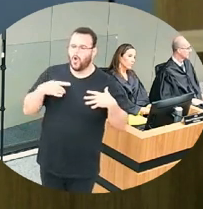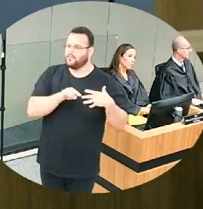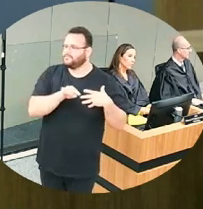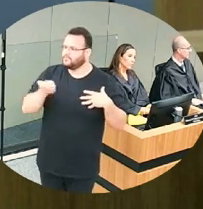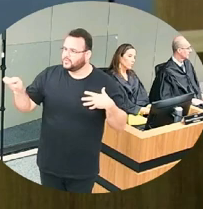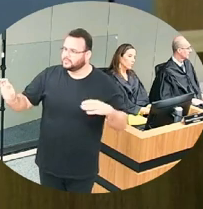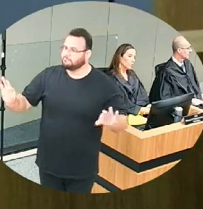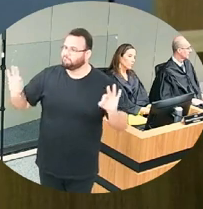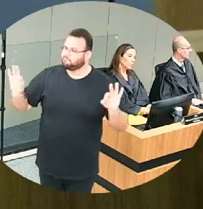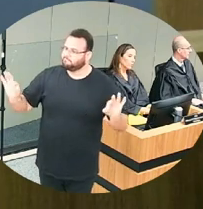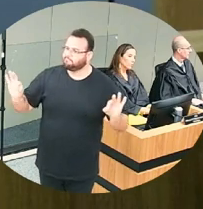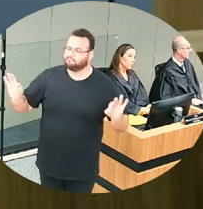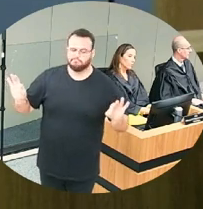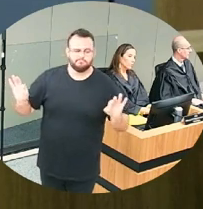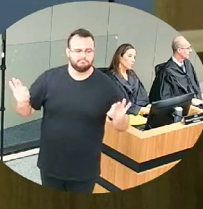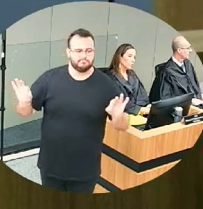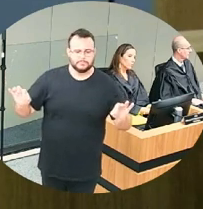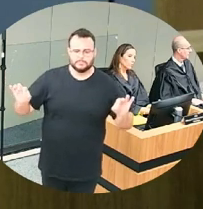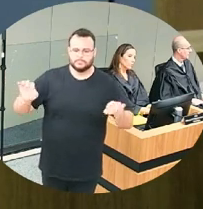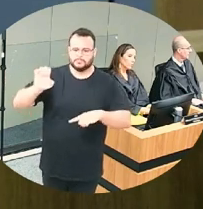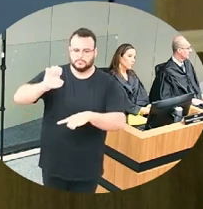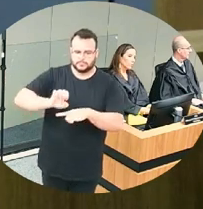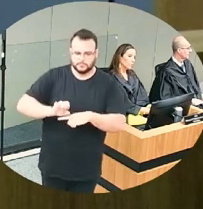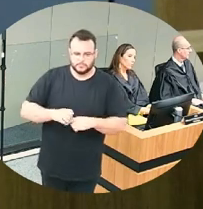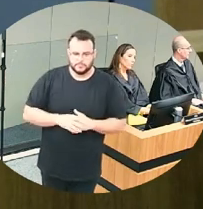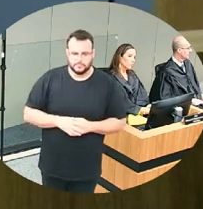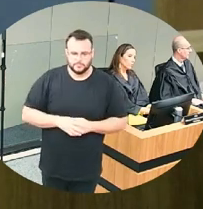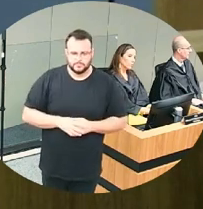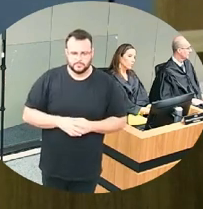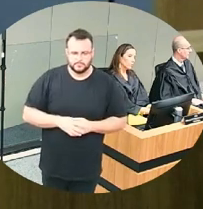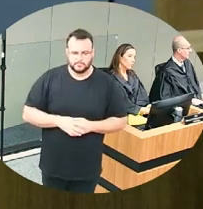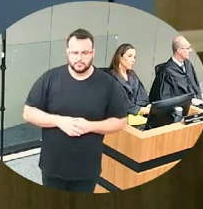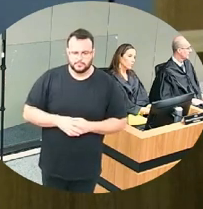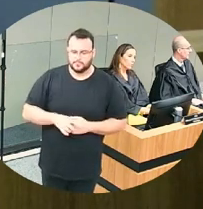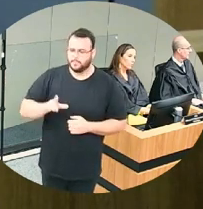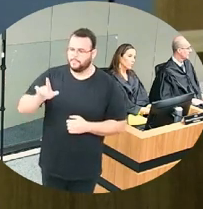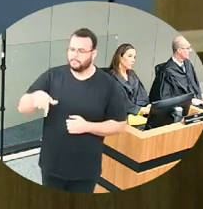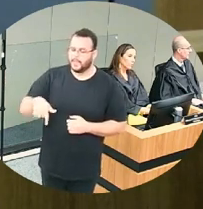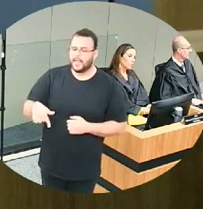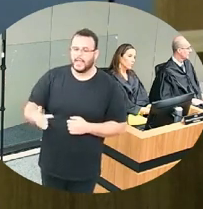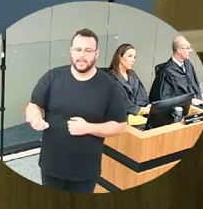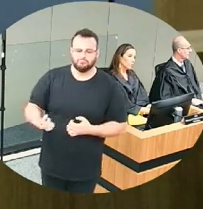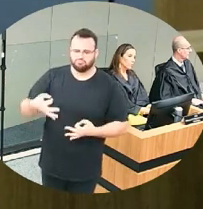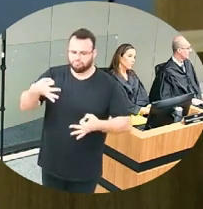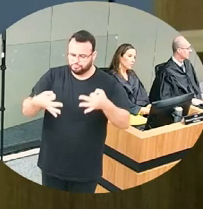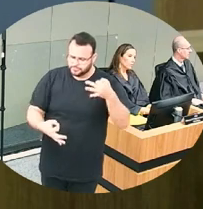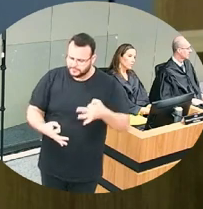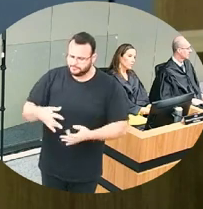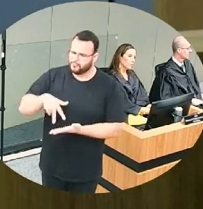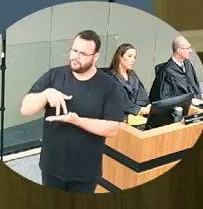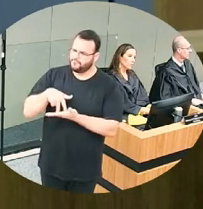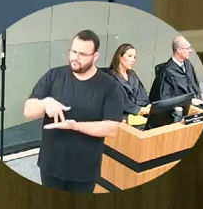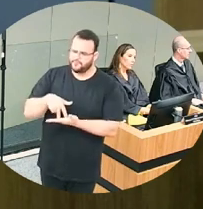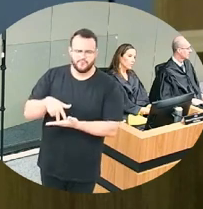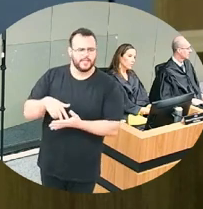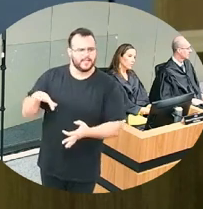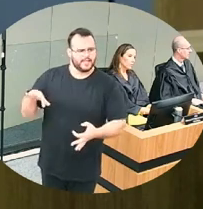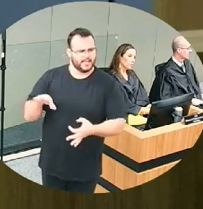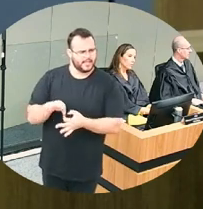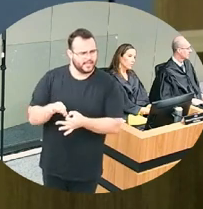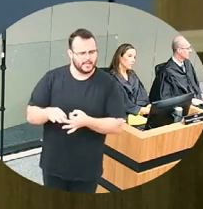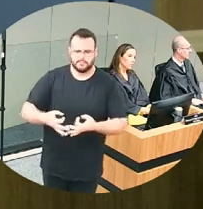vossas excelências no nosso estado uma magistratura firme uma